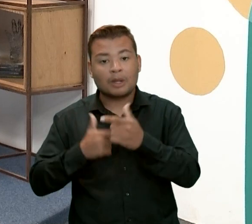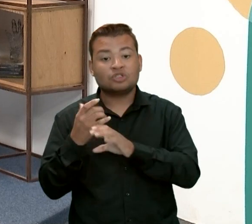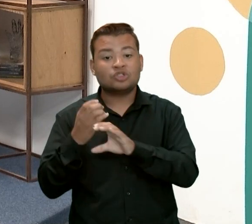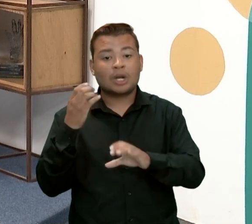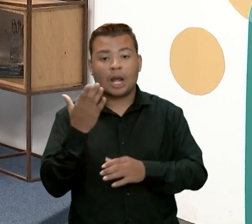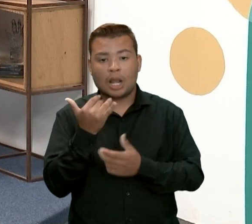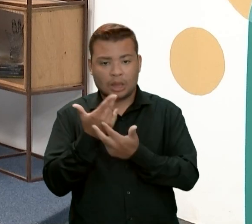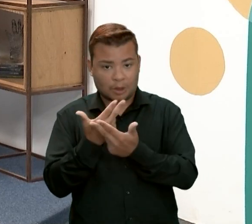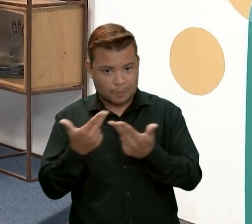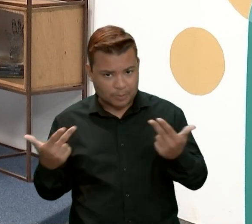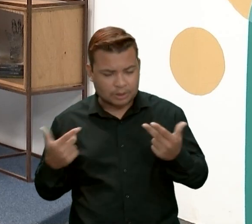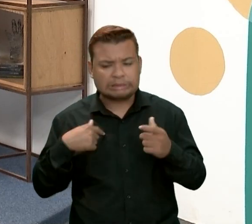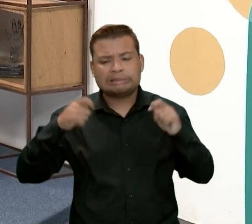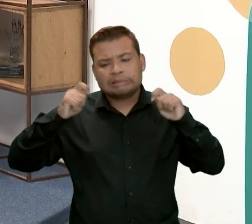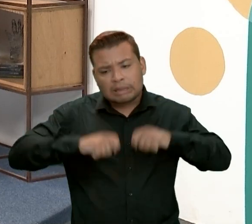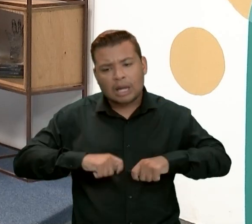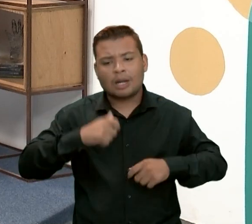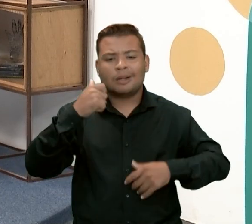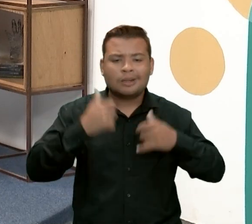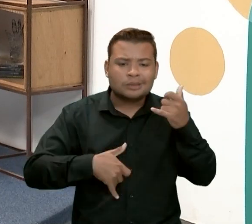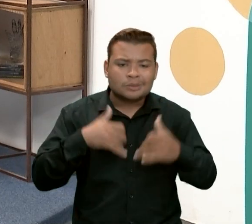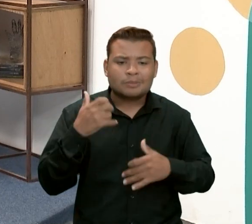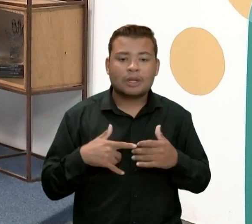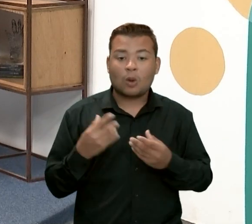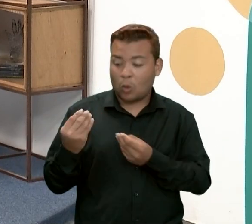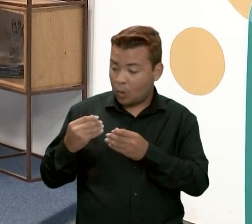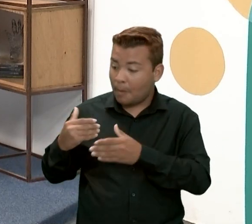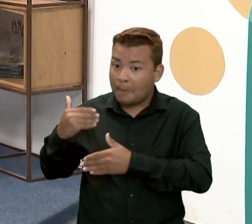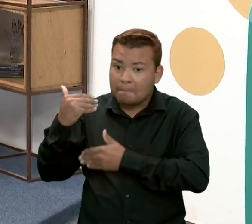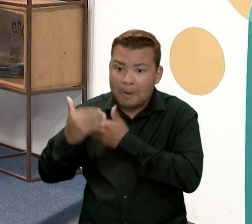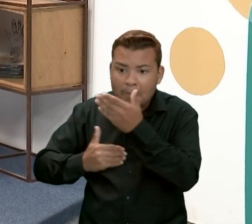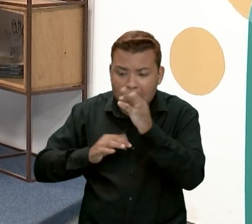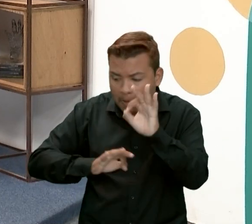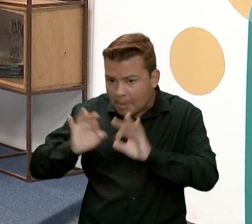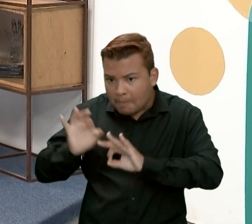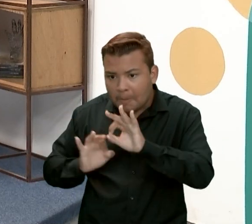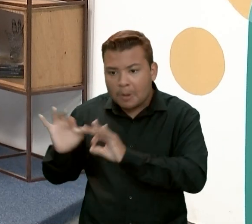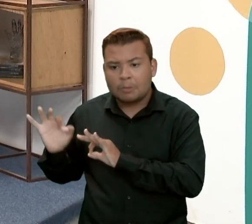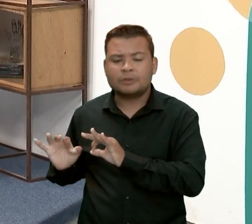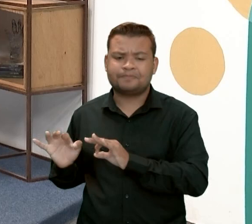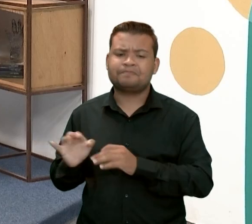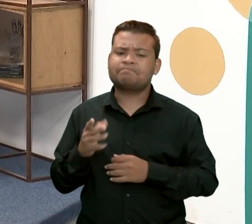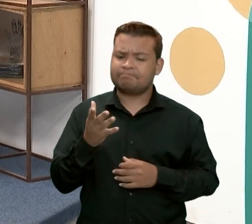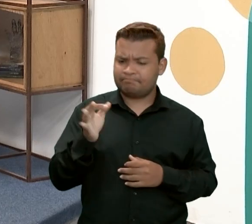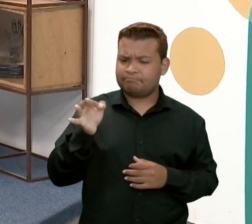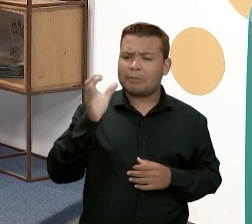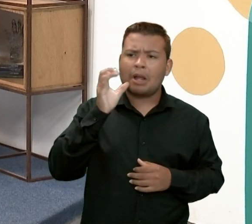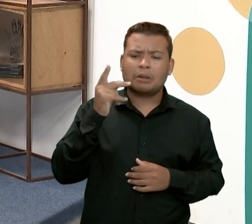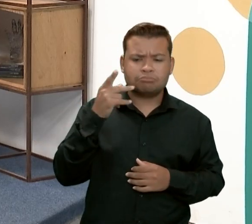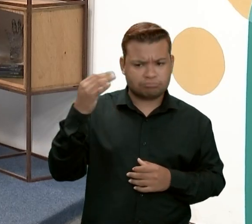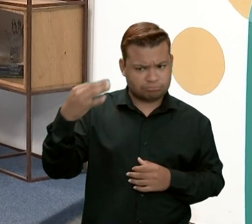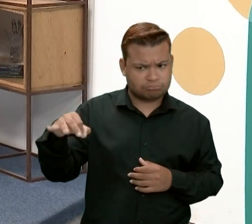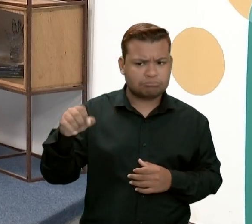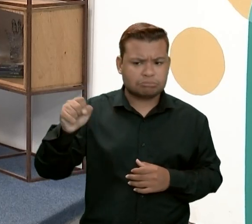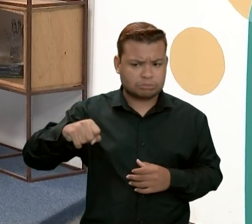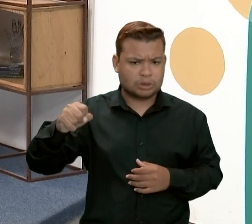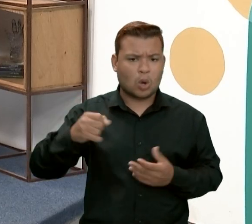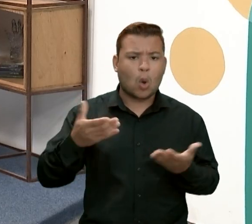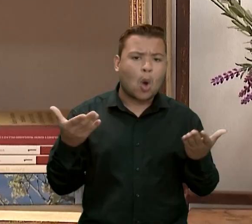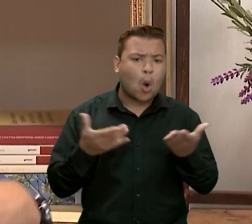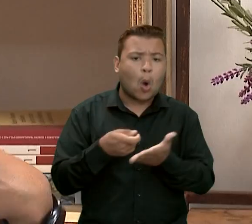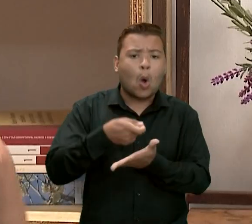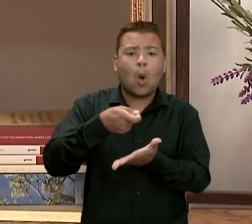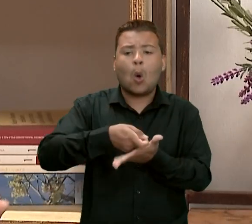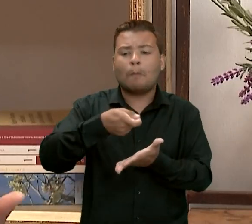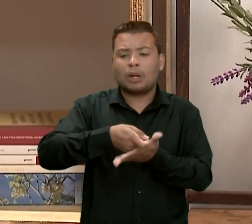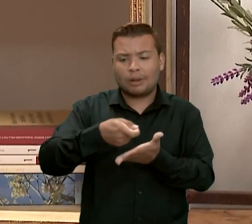aí eu posso falar um pouco dessa etapa de processamento dos alimentos. E sim, Cássio, hoje é obrigatório,